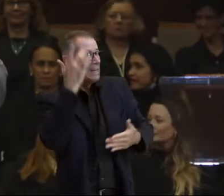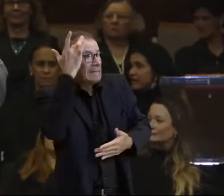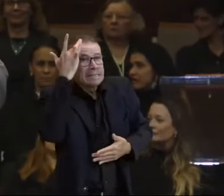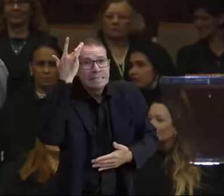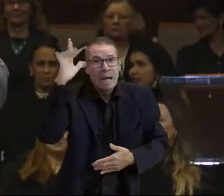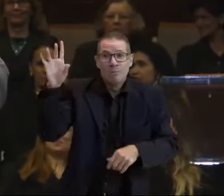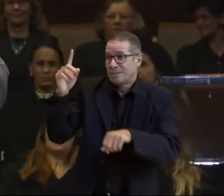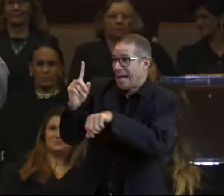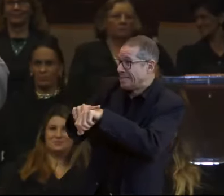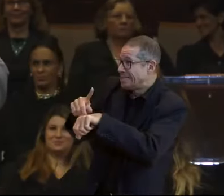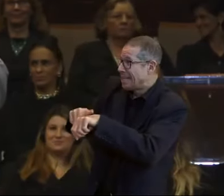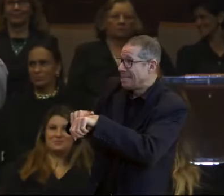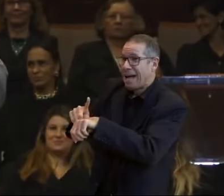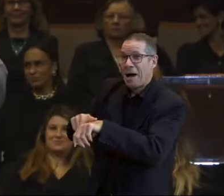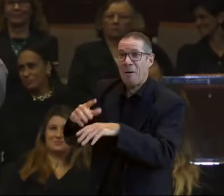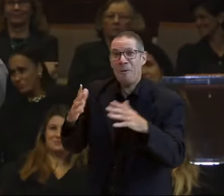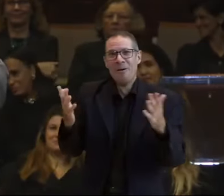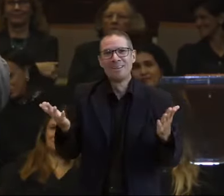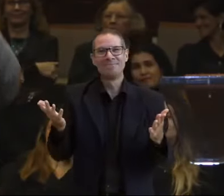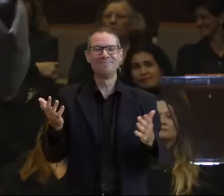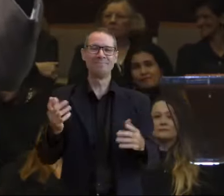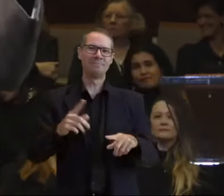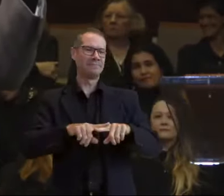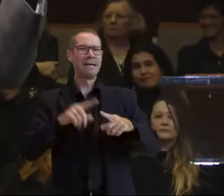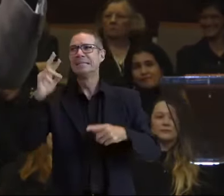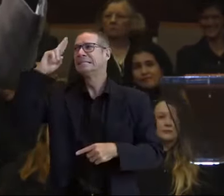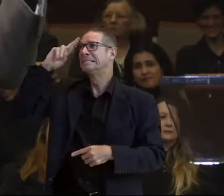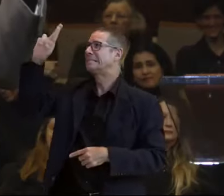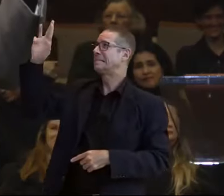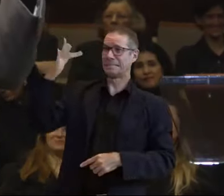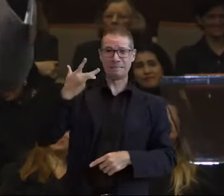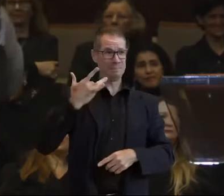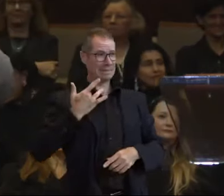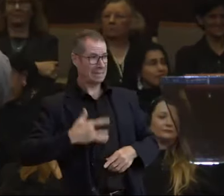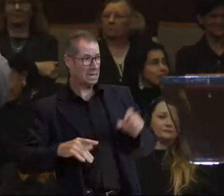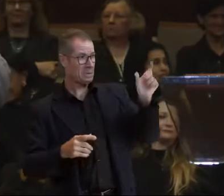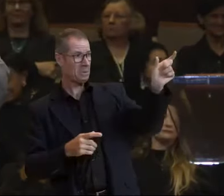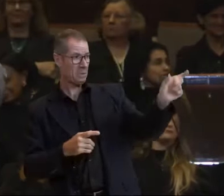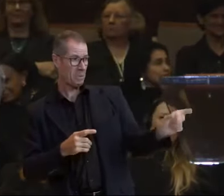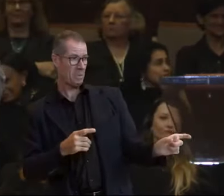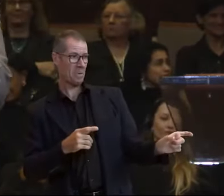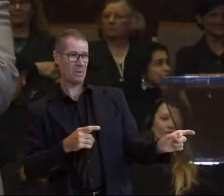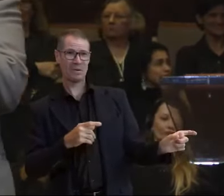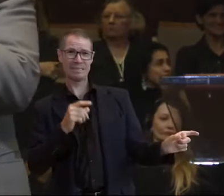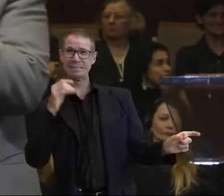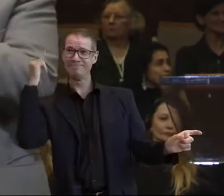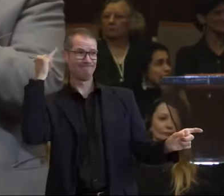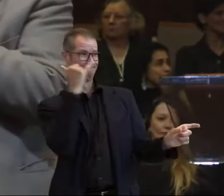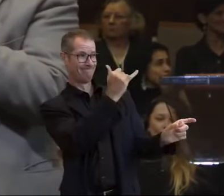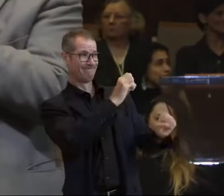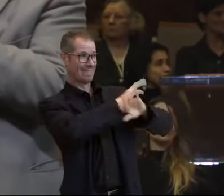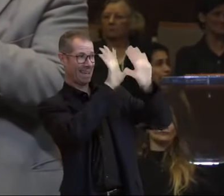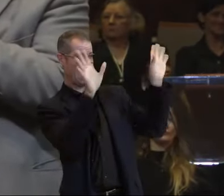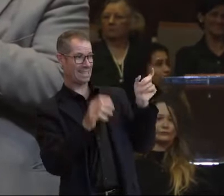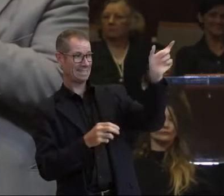sei se está na hora. Eu disse: Senhor, tenha misericórdia, que o Senhor dê clareza. Não